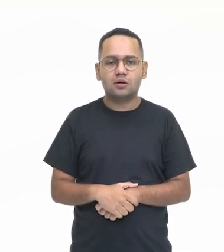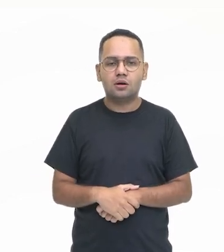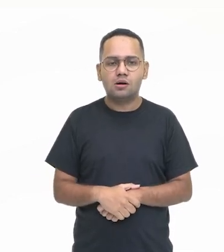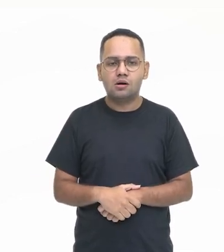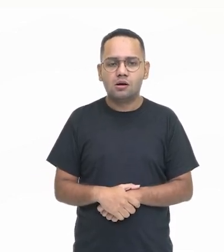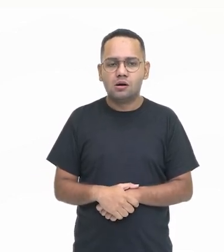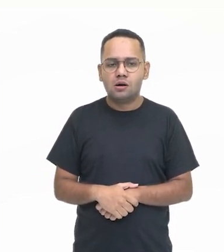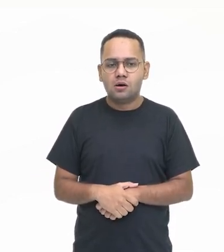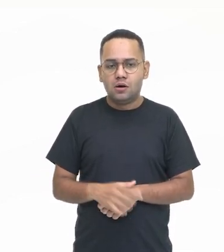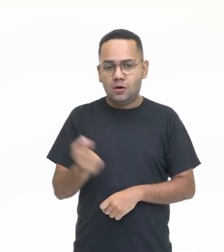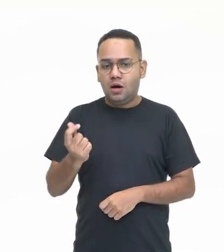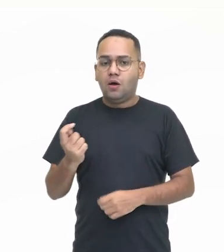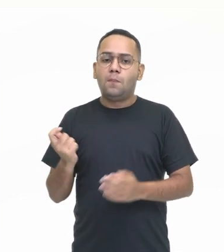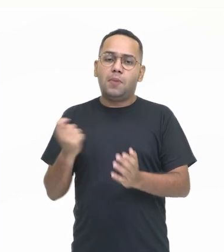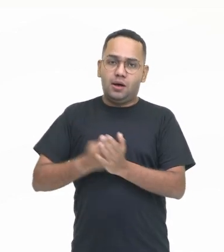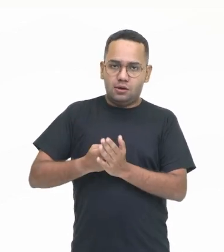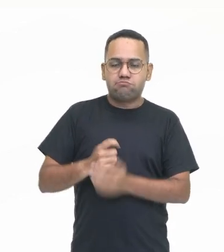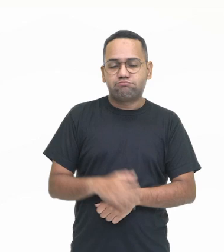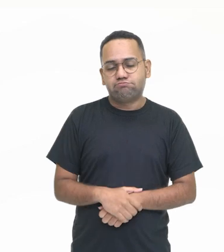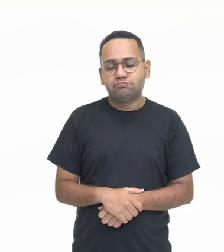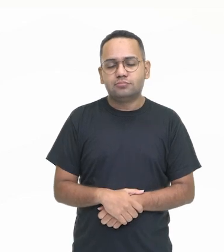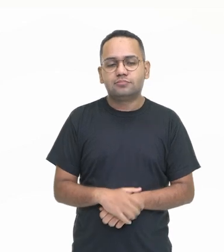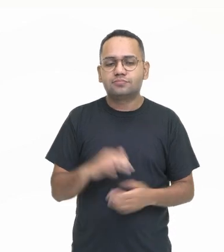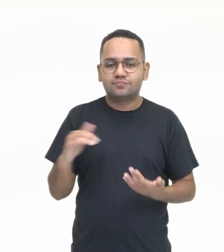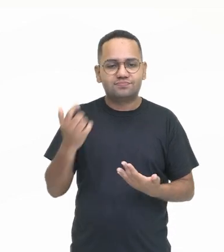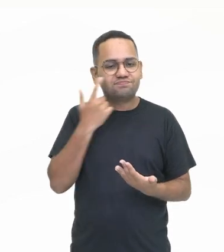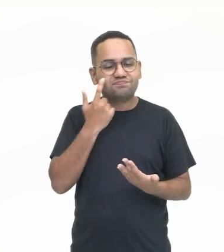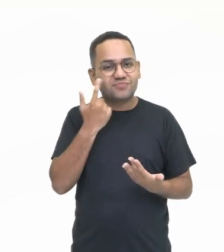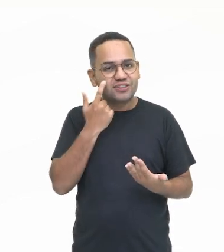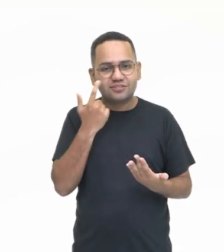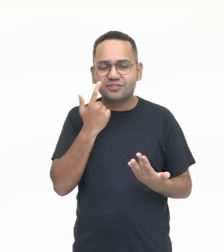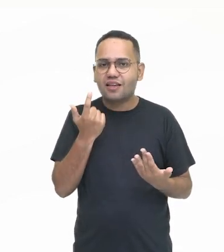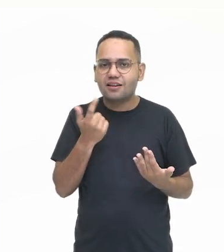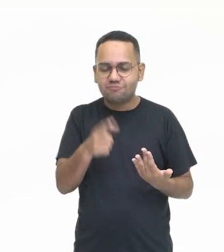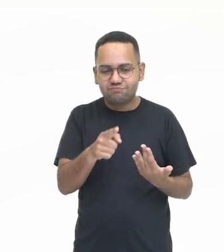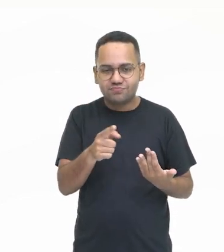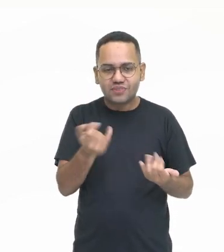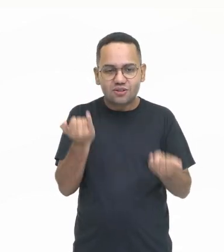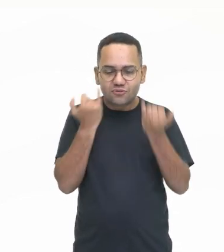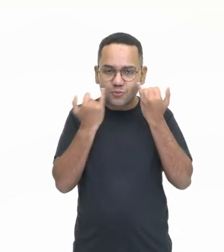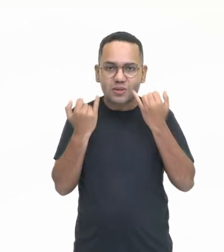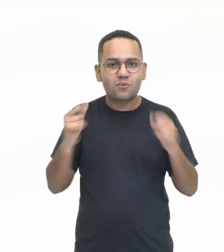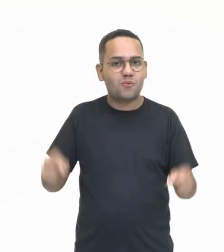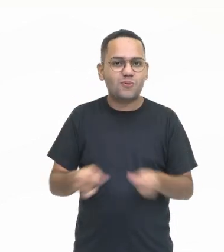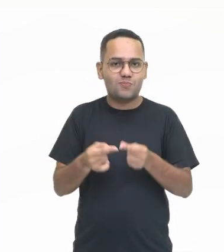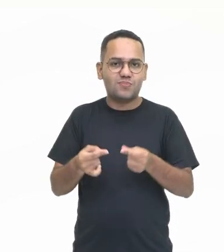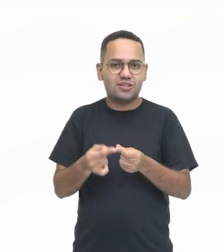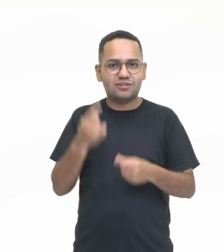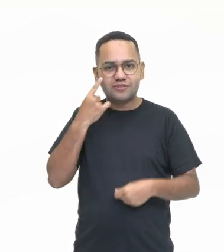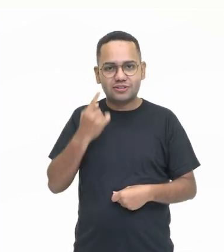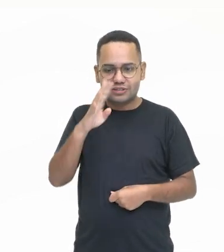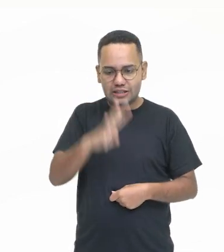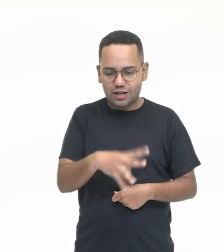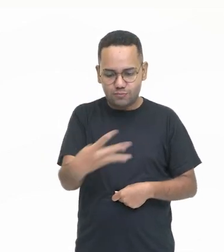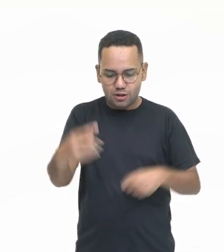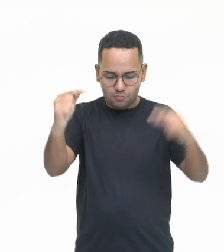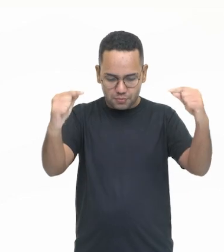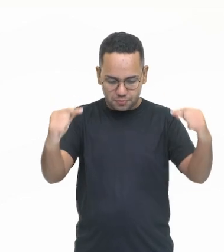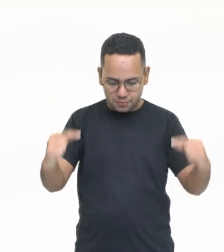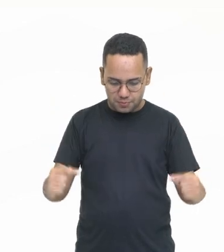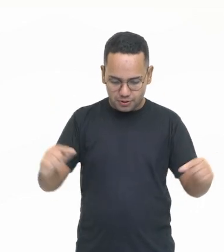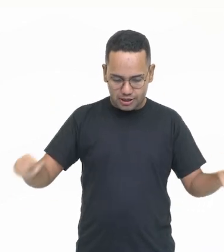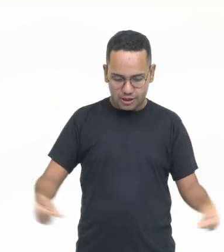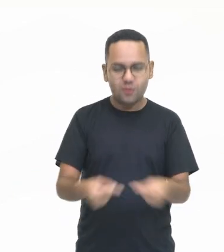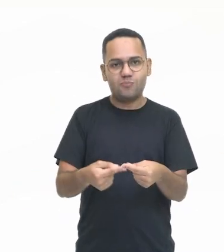na nossa tabela, é justamente isso que está na nossa última linha, tá? Se você comprar, então, X litros de